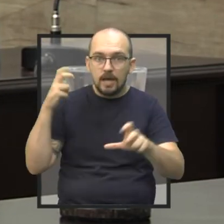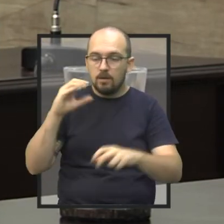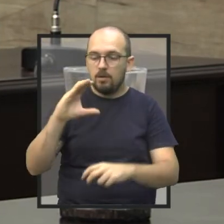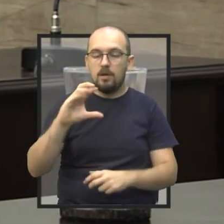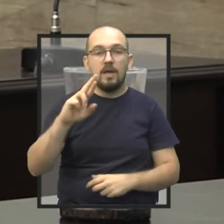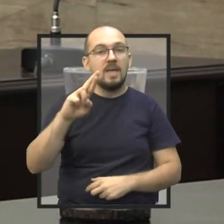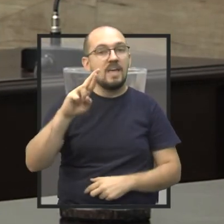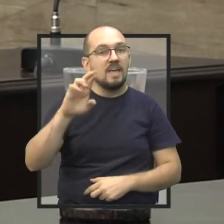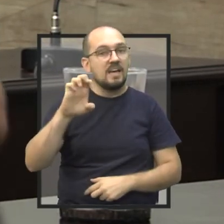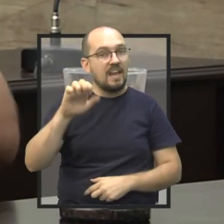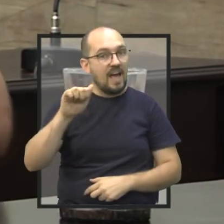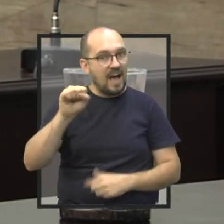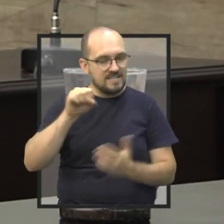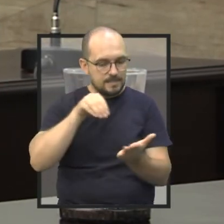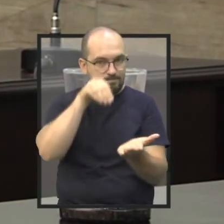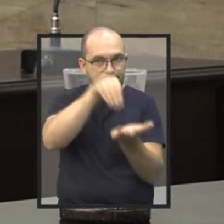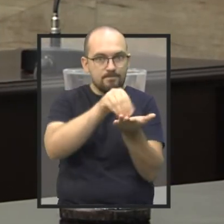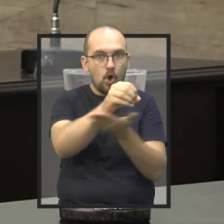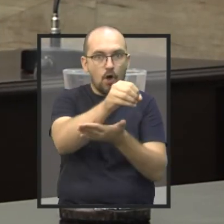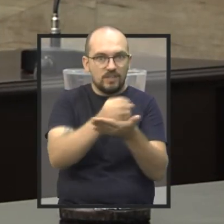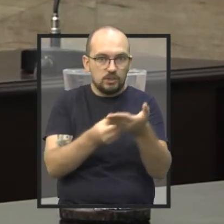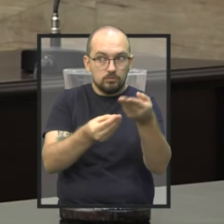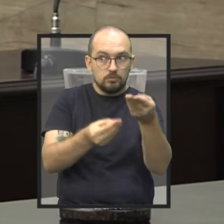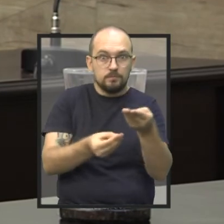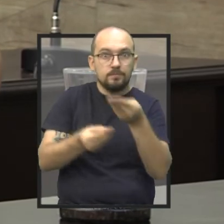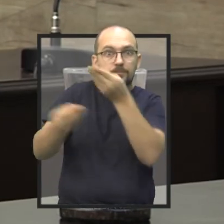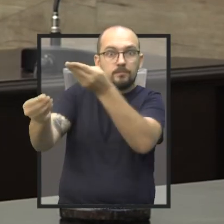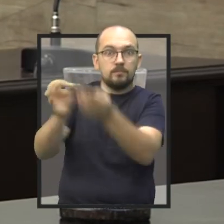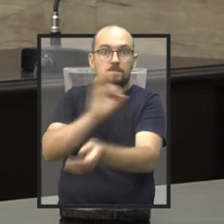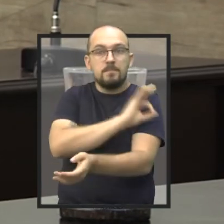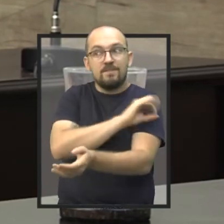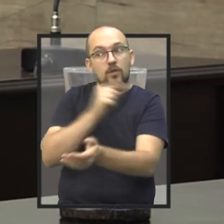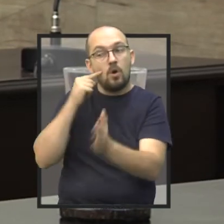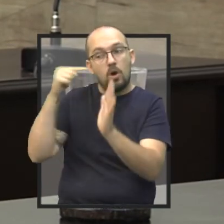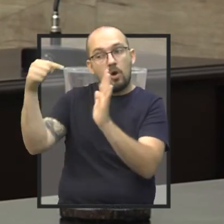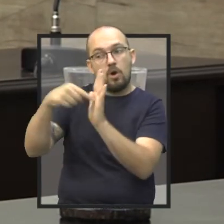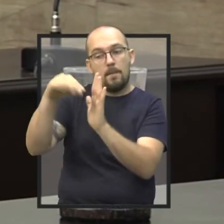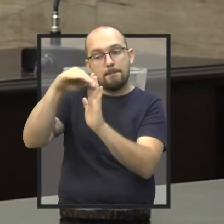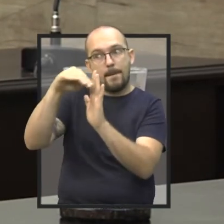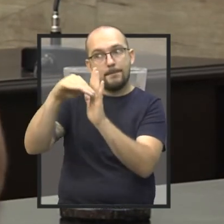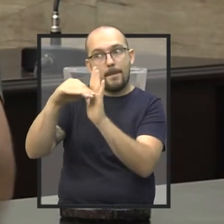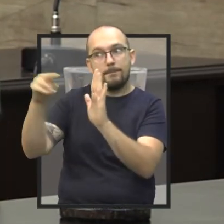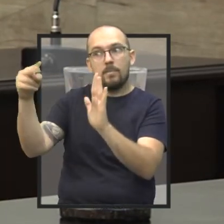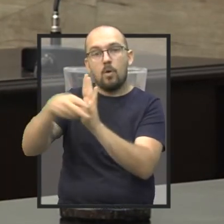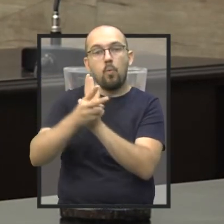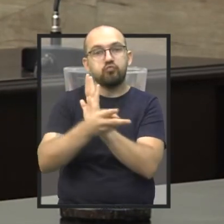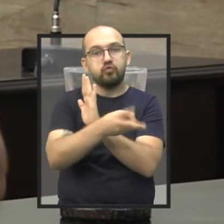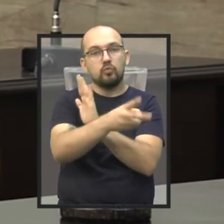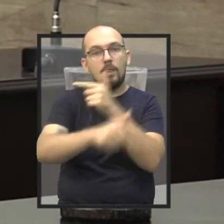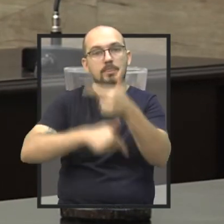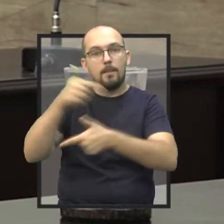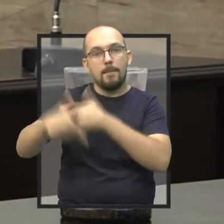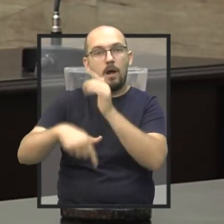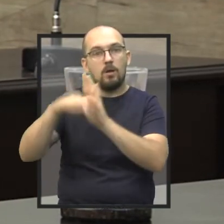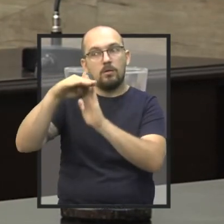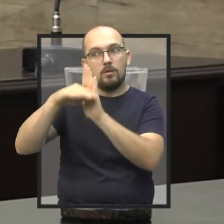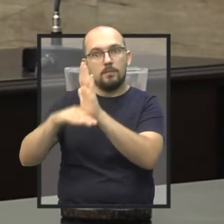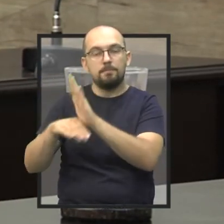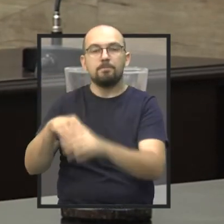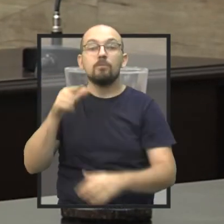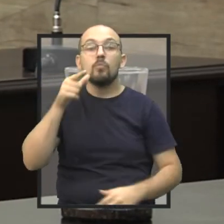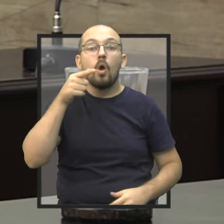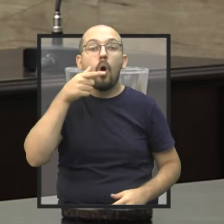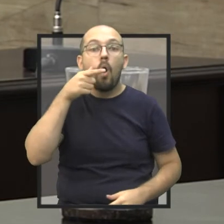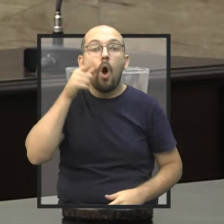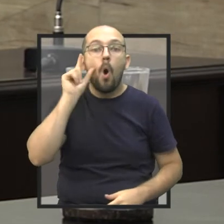estão registrados no ofício, para que o prefeito pudesse então continuar esse trabalho técnico de avaliação. Ontem nós tivemos